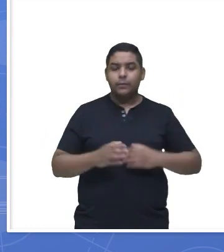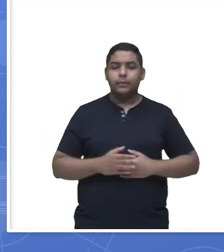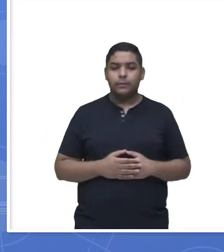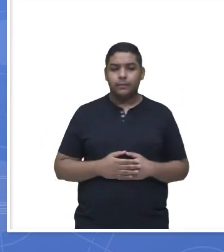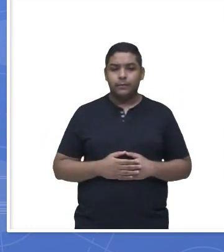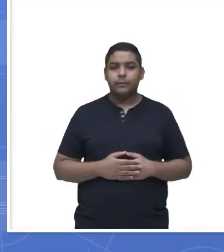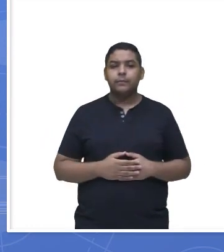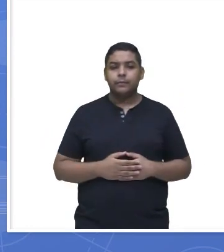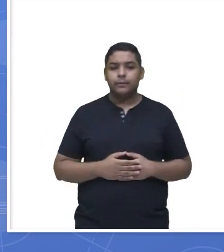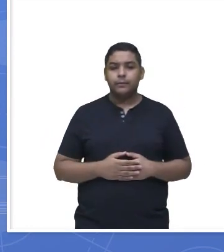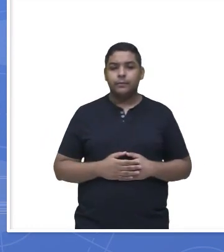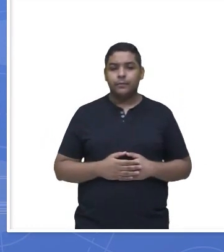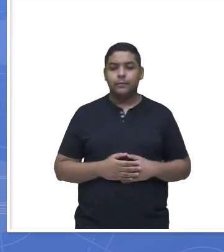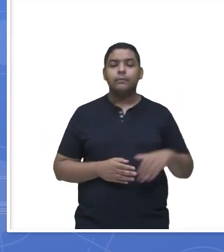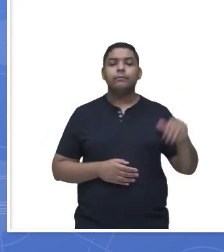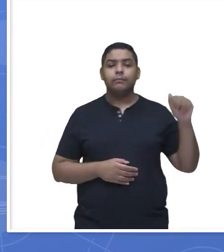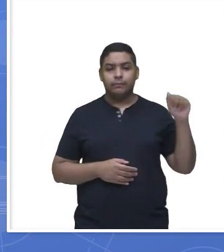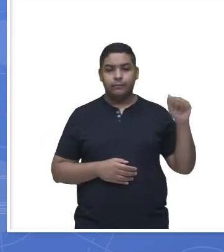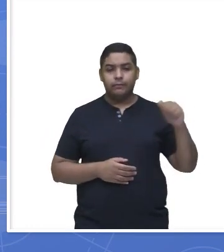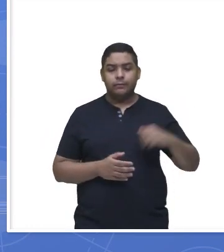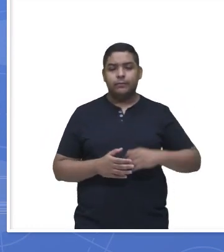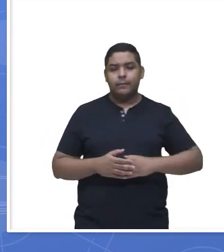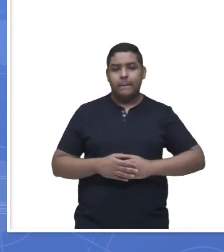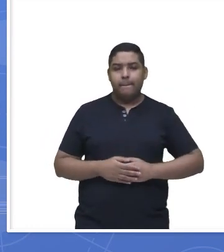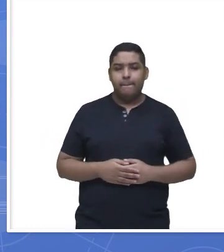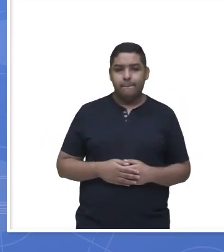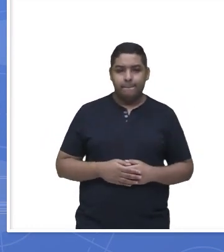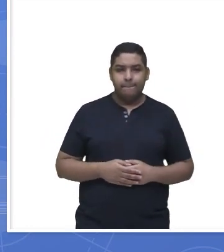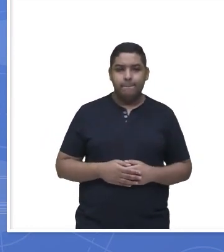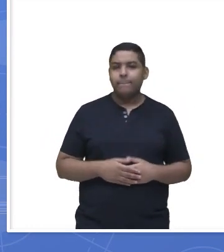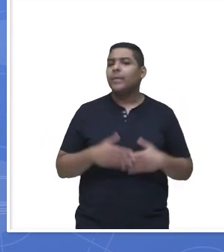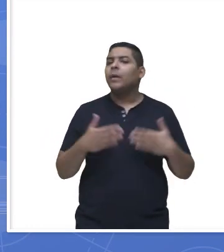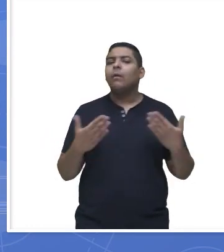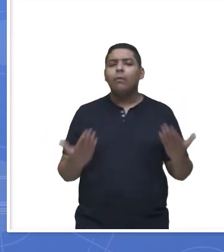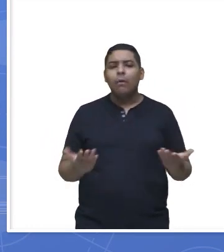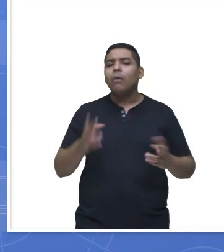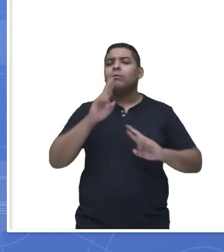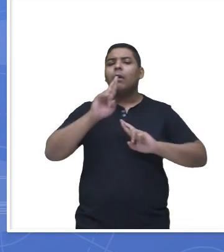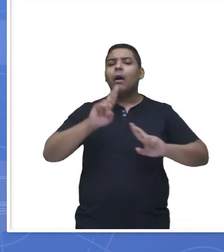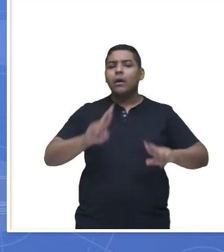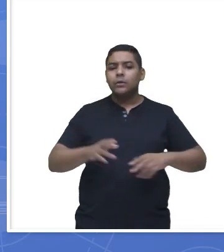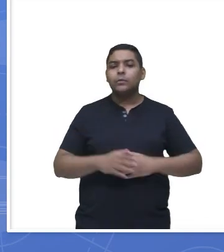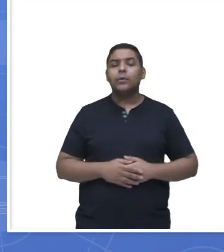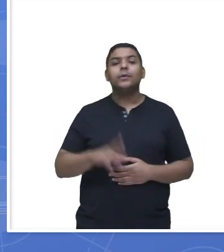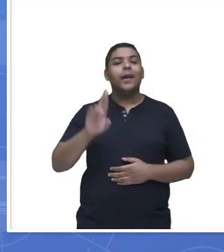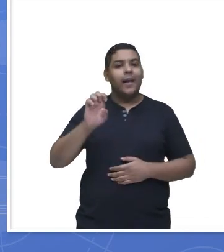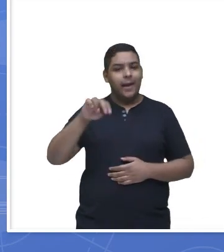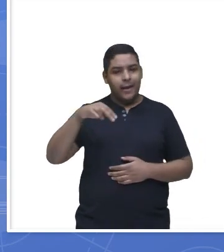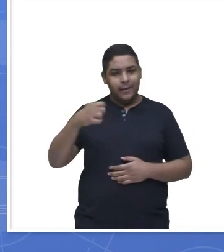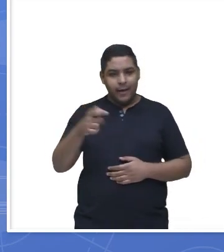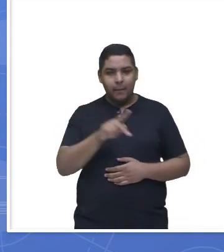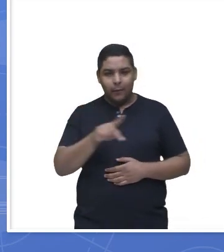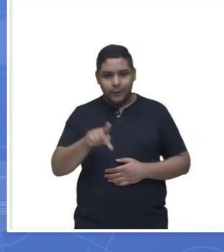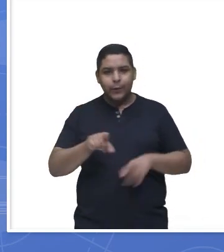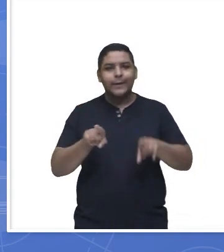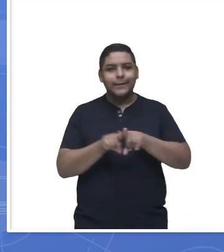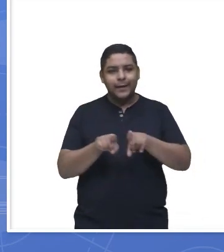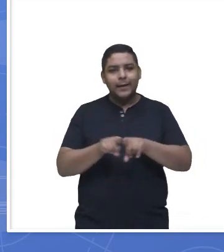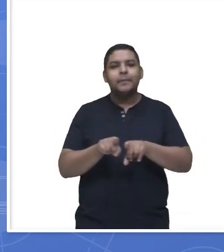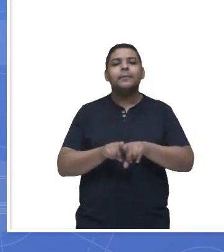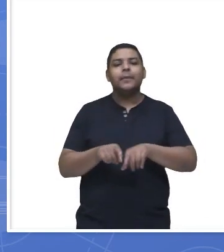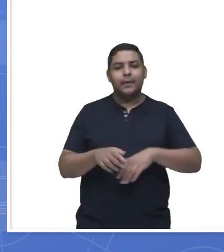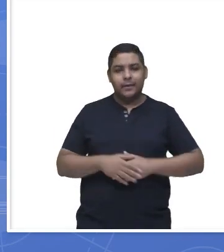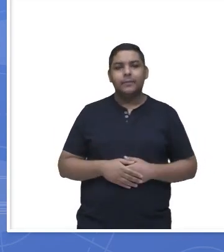que é a letra A, né? Então, qual será a resposta? O professor Renê também está acompanhando aqui. Professor